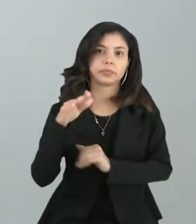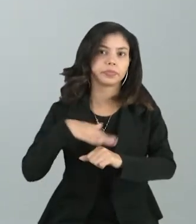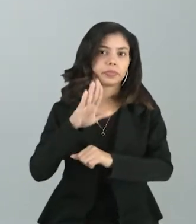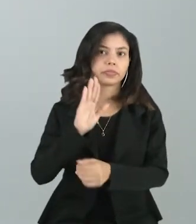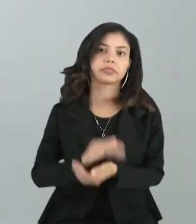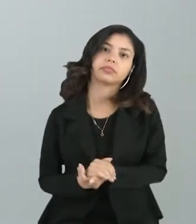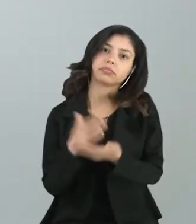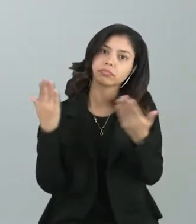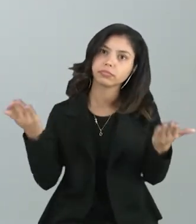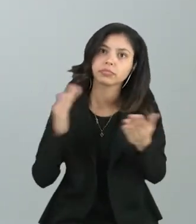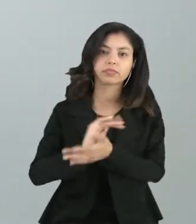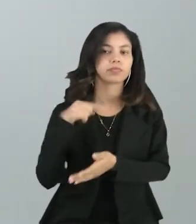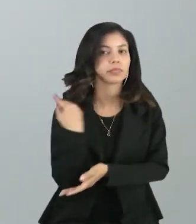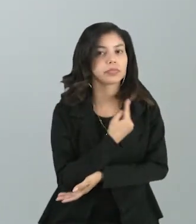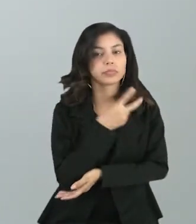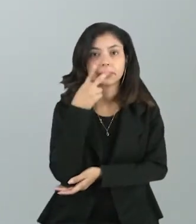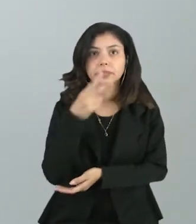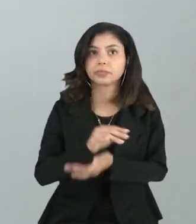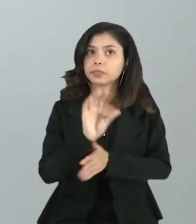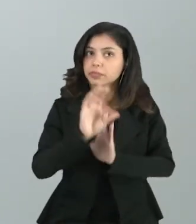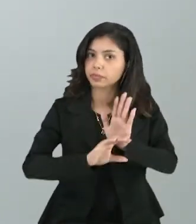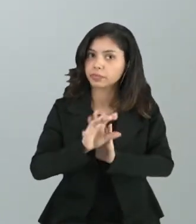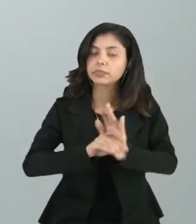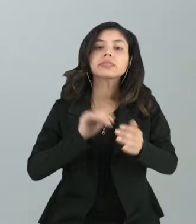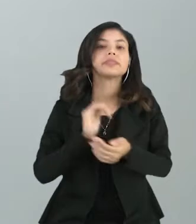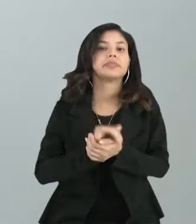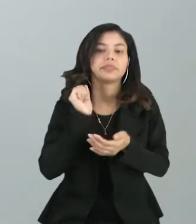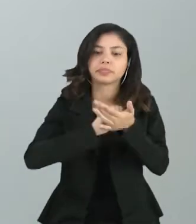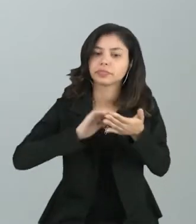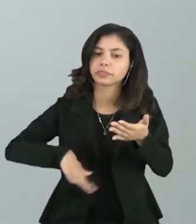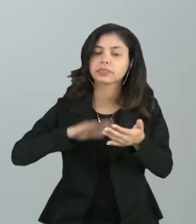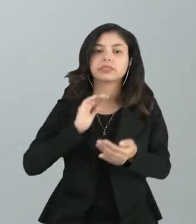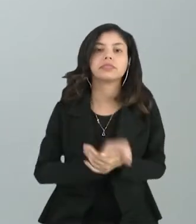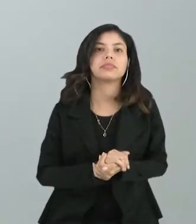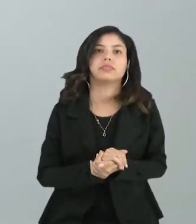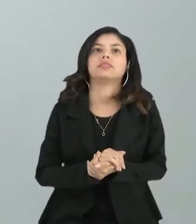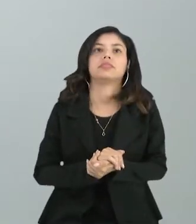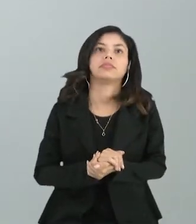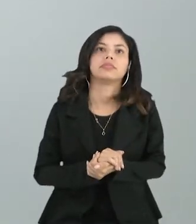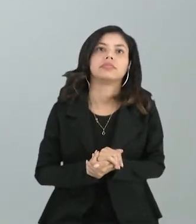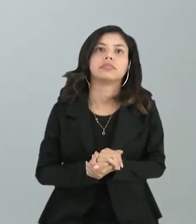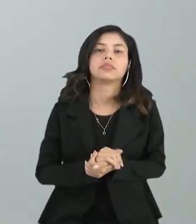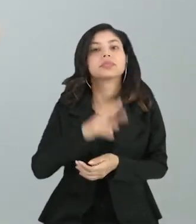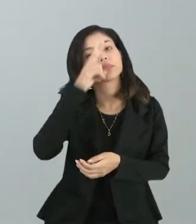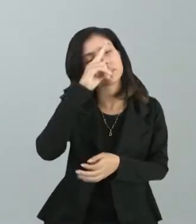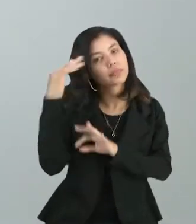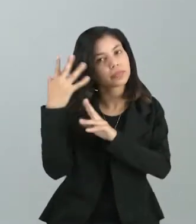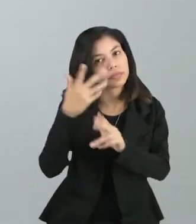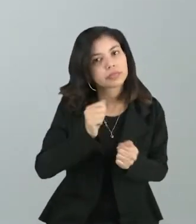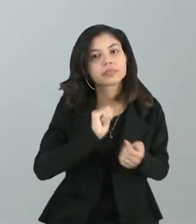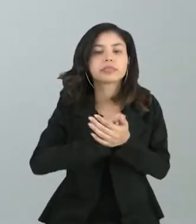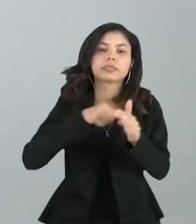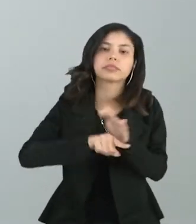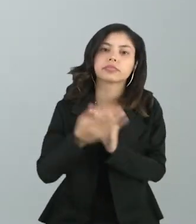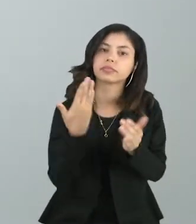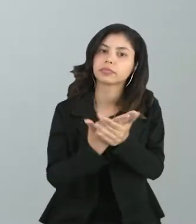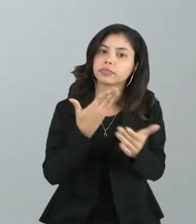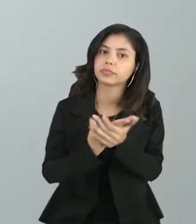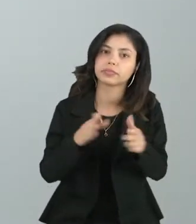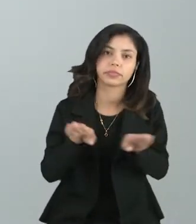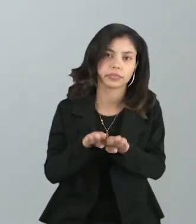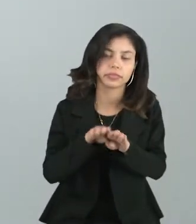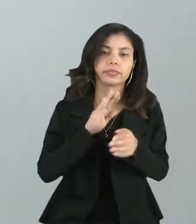mais. Então a gente vai ver esses conceitos, vai ter uns exercitandos, uns relembrando, né? Dentro da nossa aula